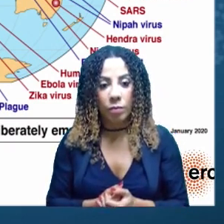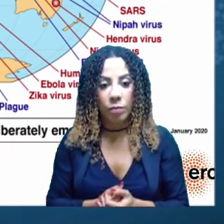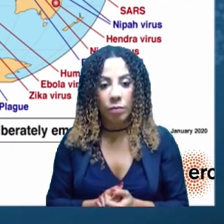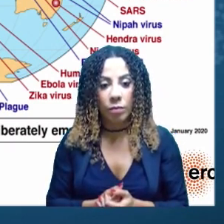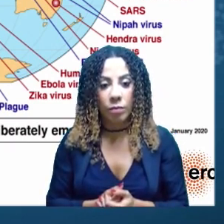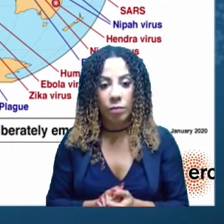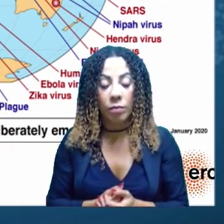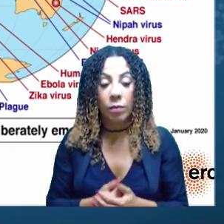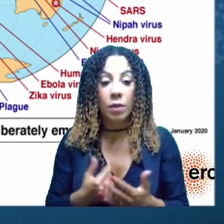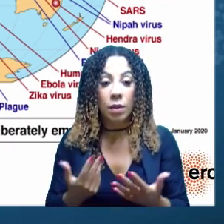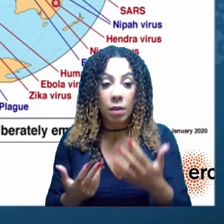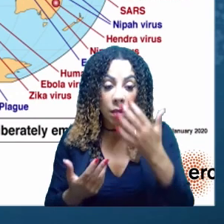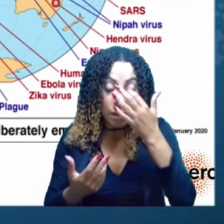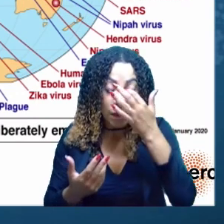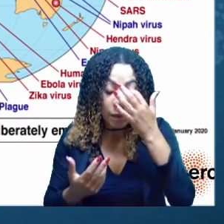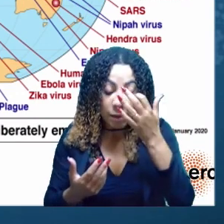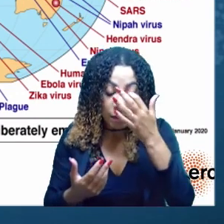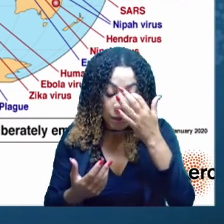nós